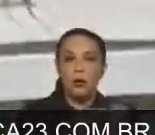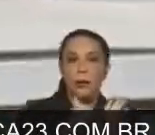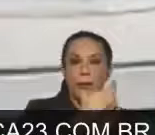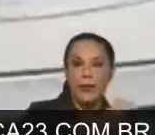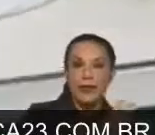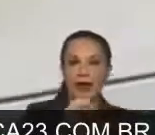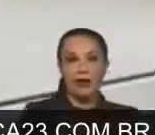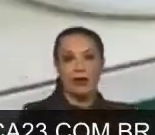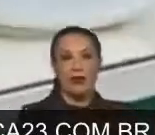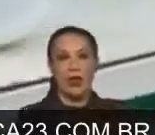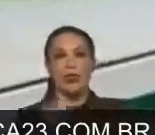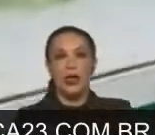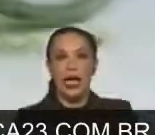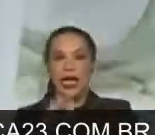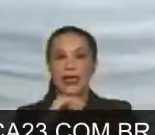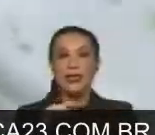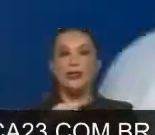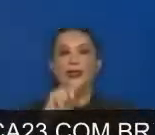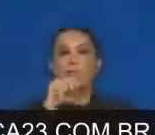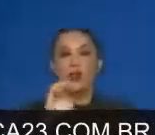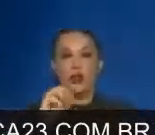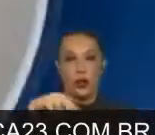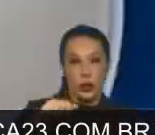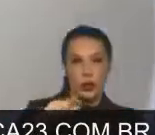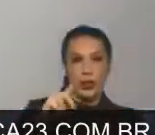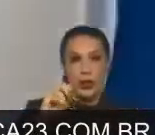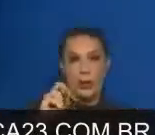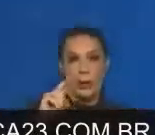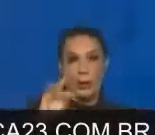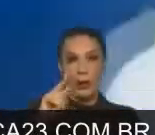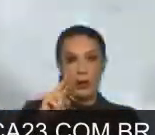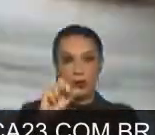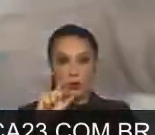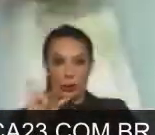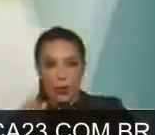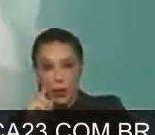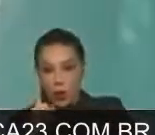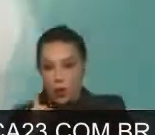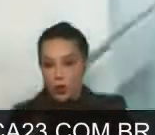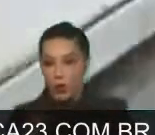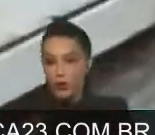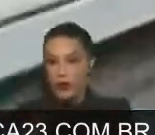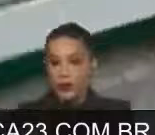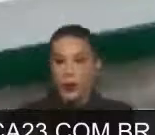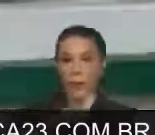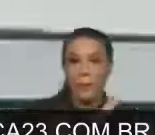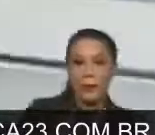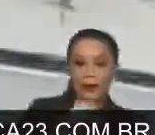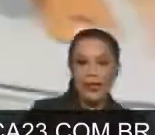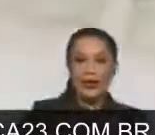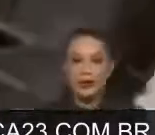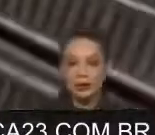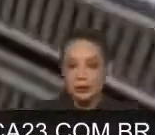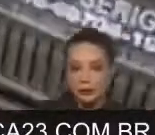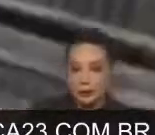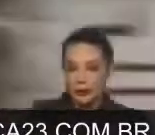feijão acontecia na zona portuária. No local, a polícia encontrou os feijões pintados, depósitos com corantes